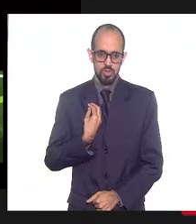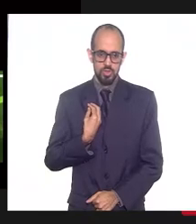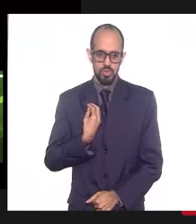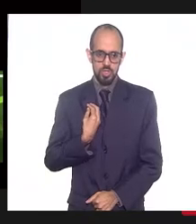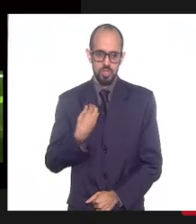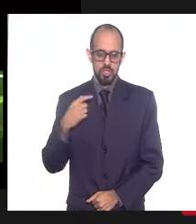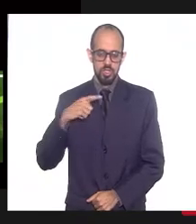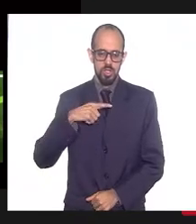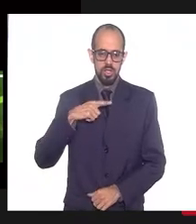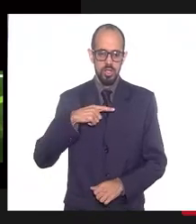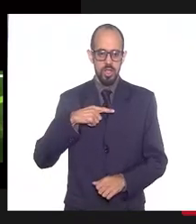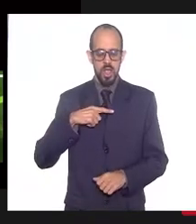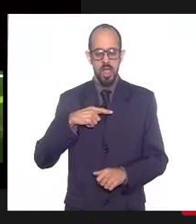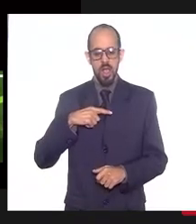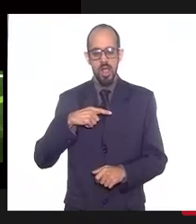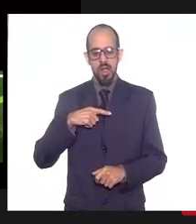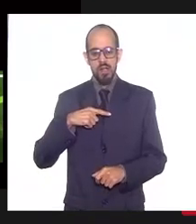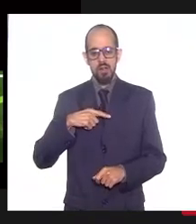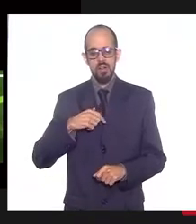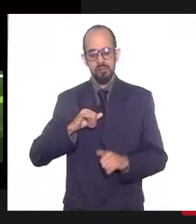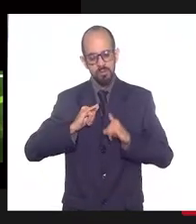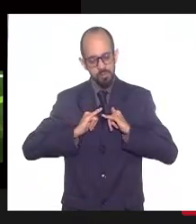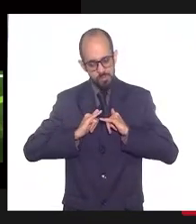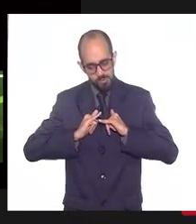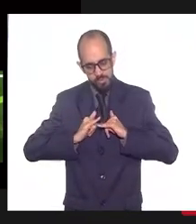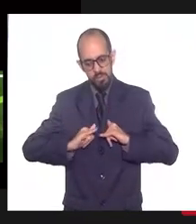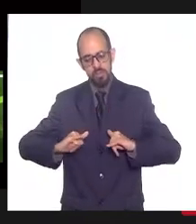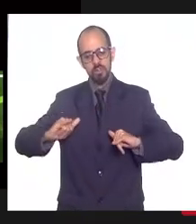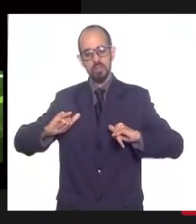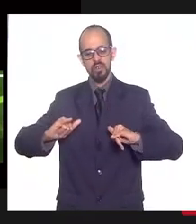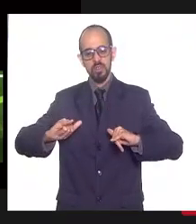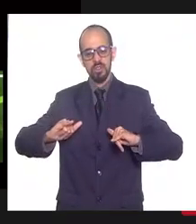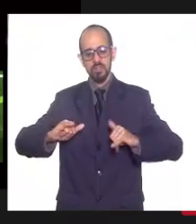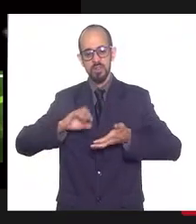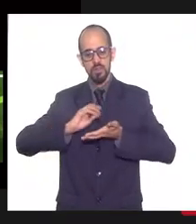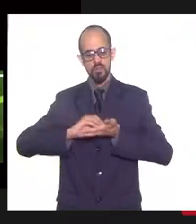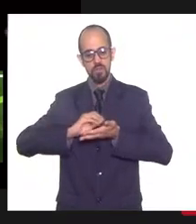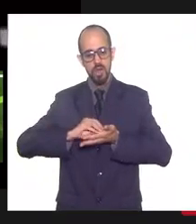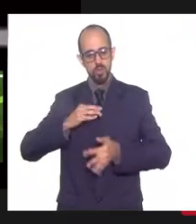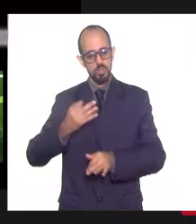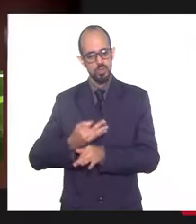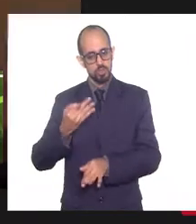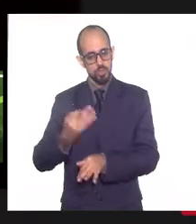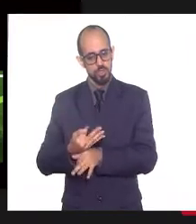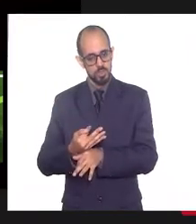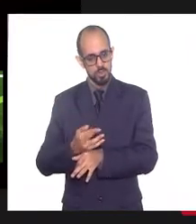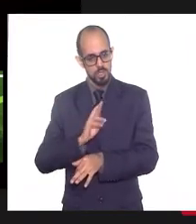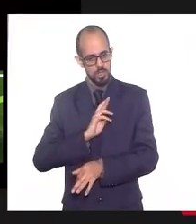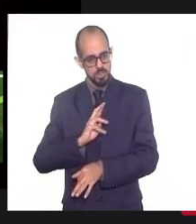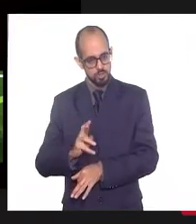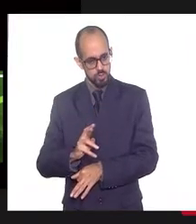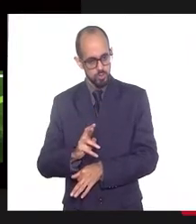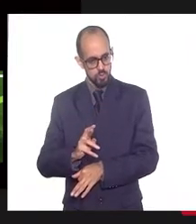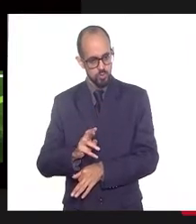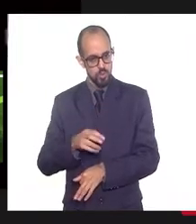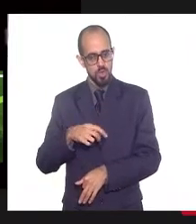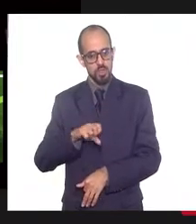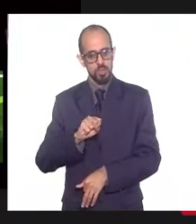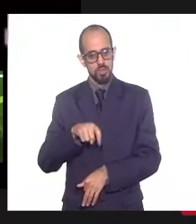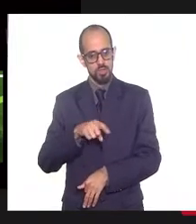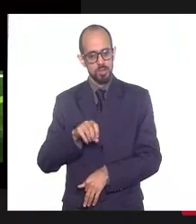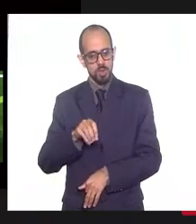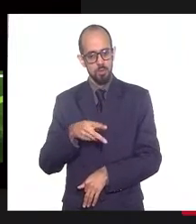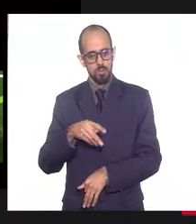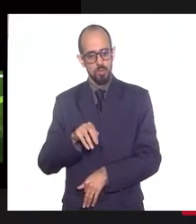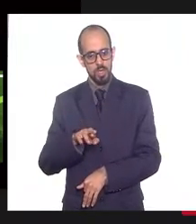feito também algumas denúncias com relação à intolerância religiosa. É, lá, estivemos lá em São Pedro da Aldeia, com